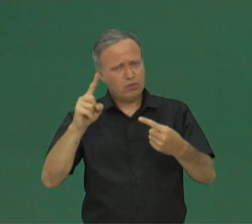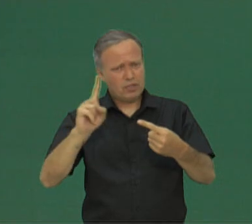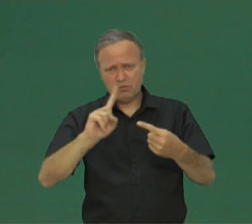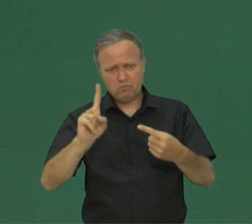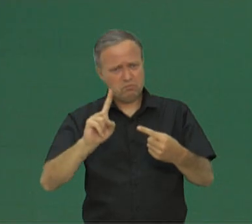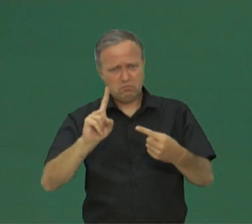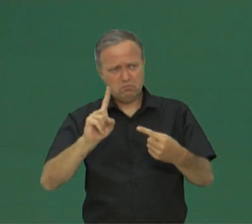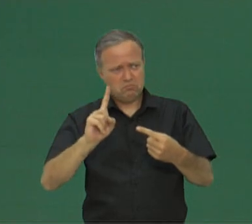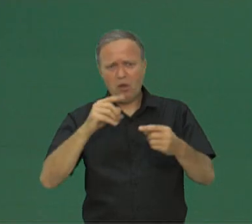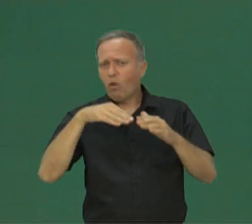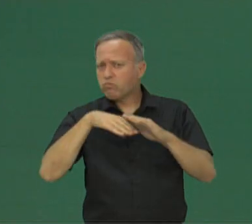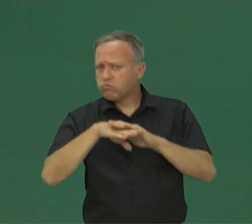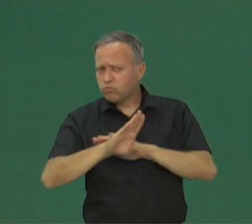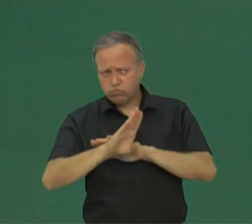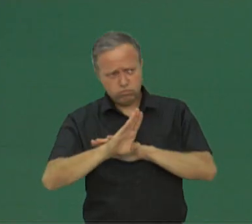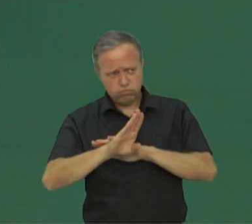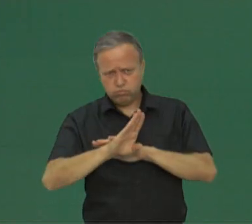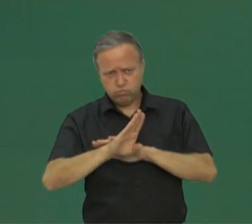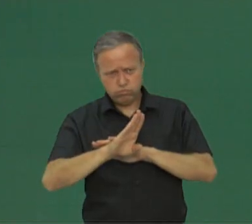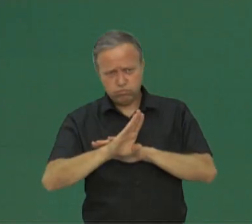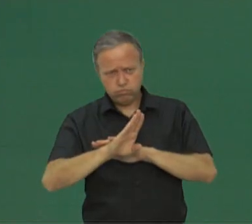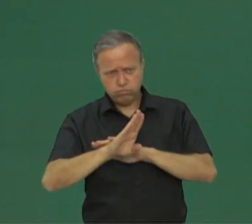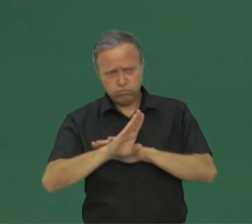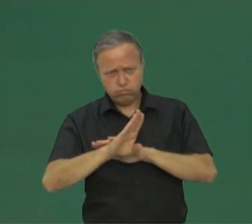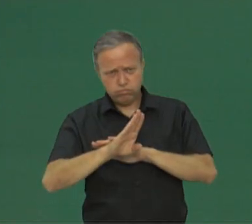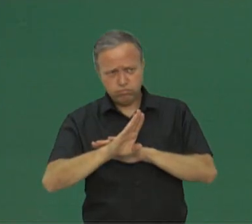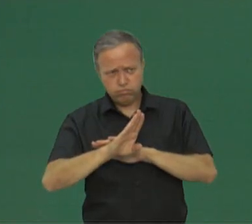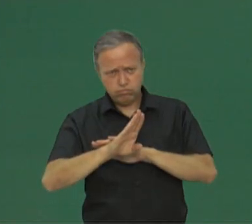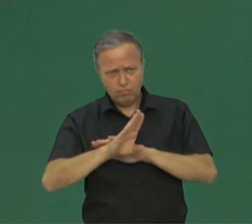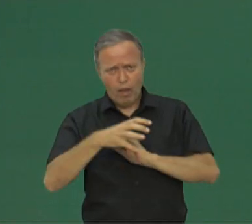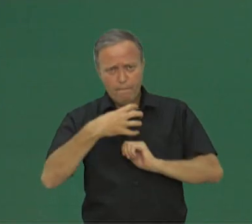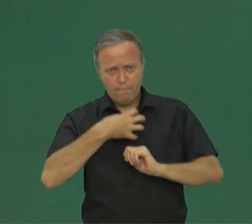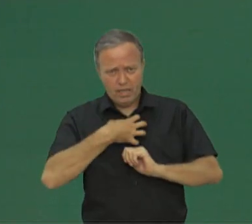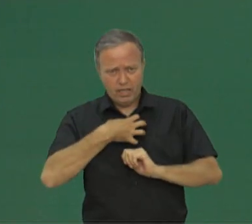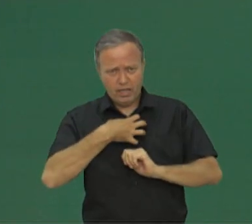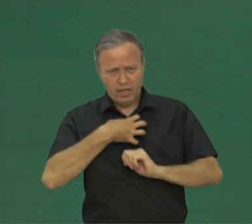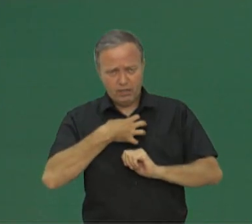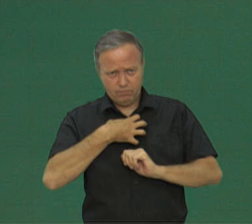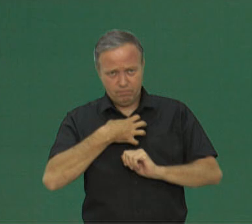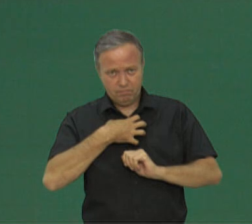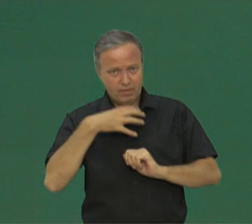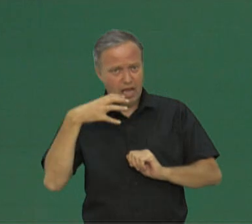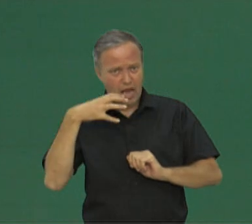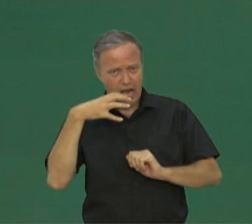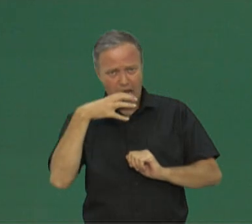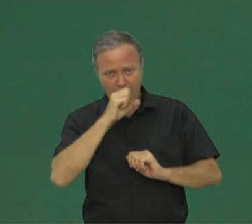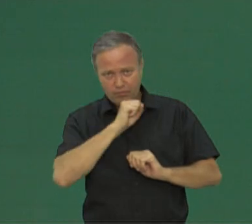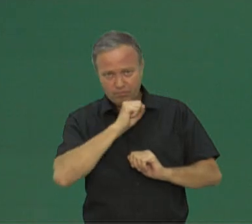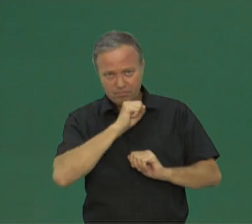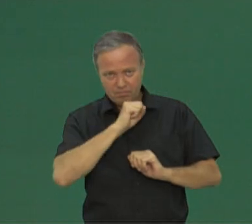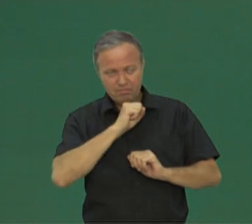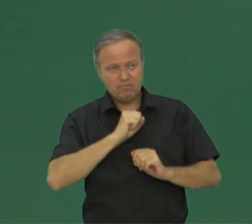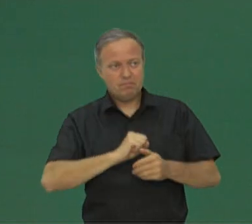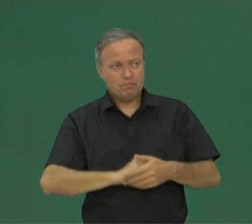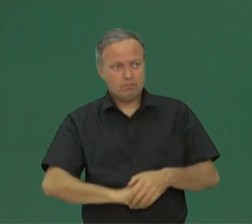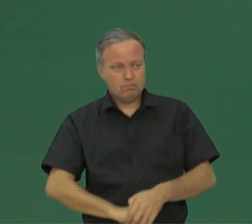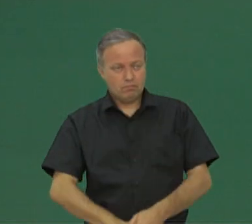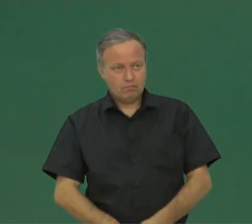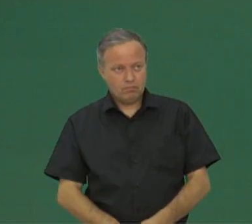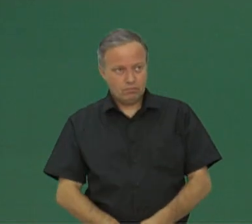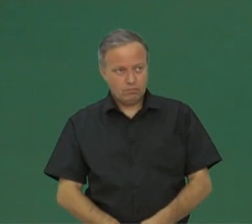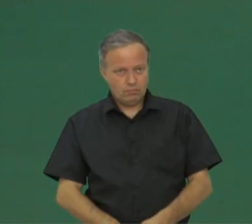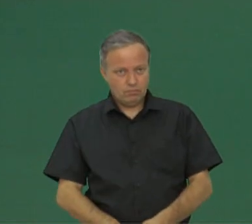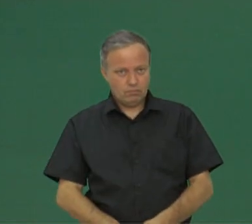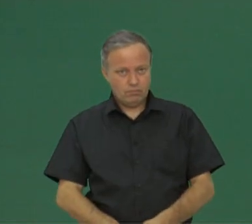uma, vamos fazer assim, um registro tão rápido, né, de algo que passa rápido, né? Então, vamos a mais